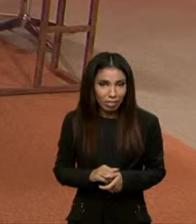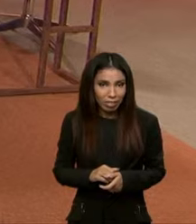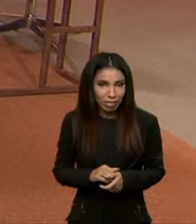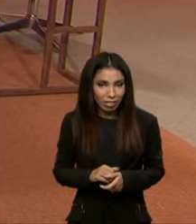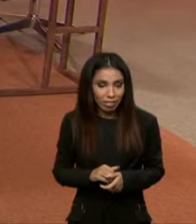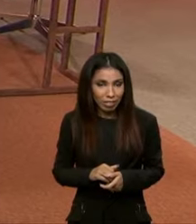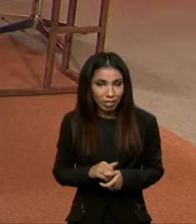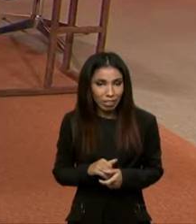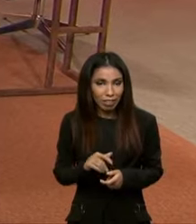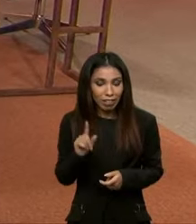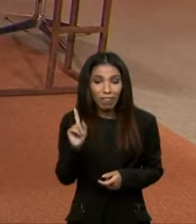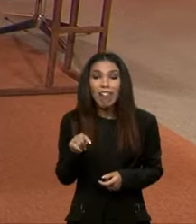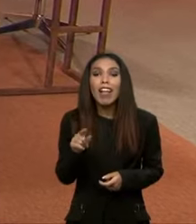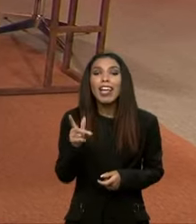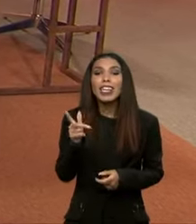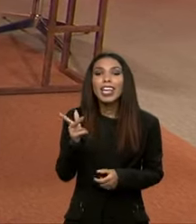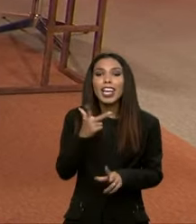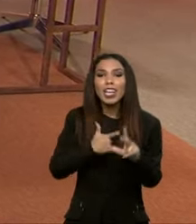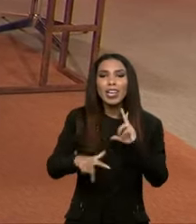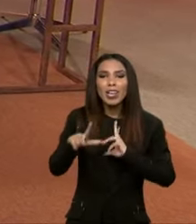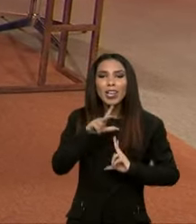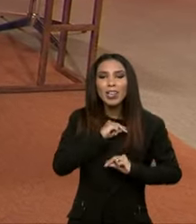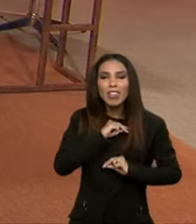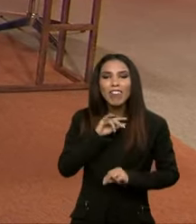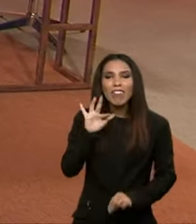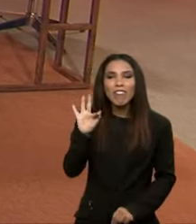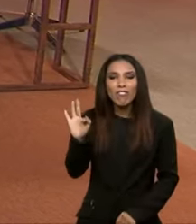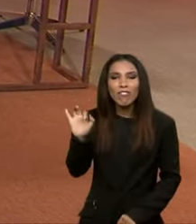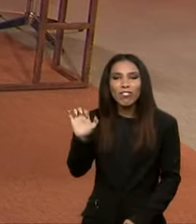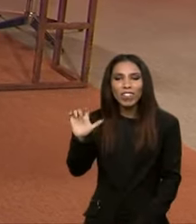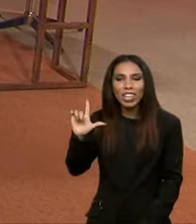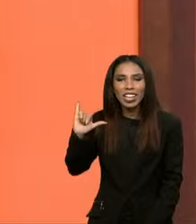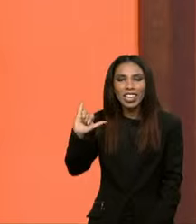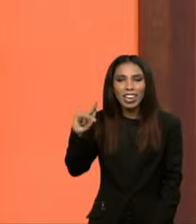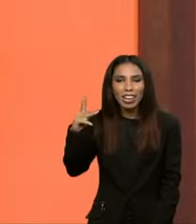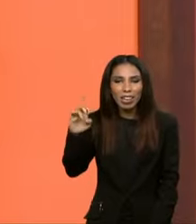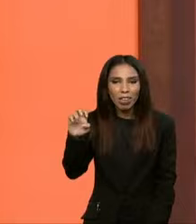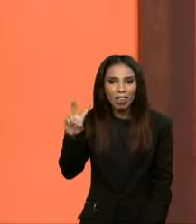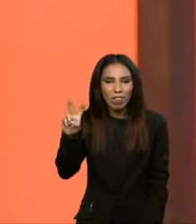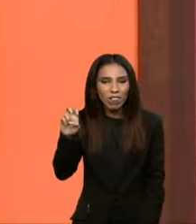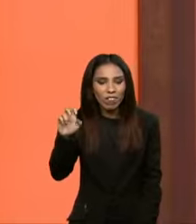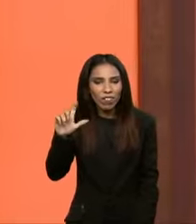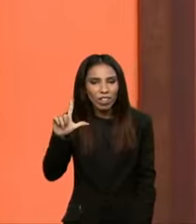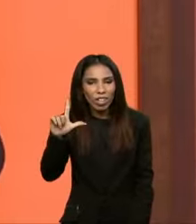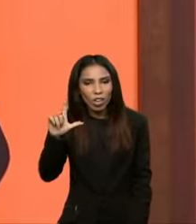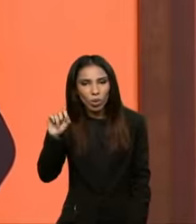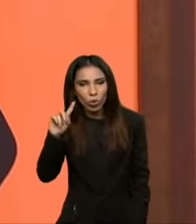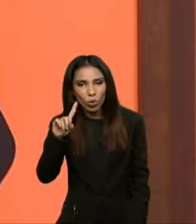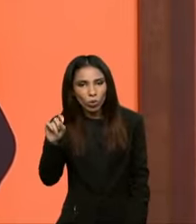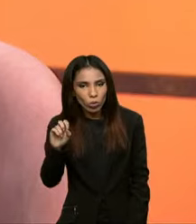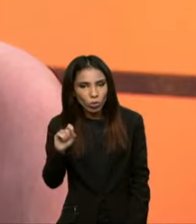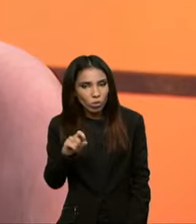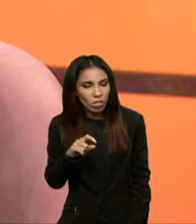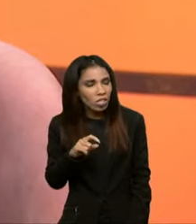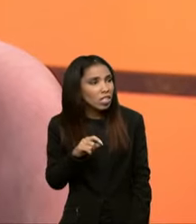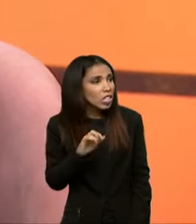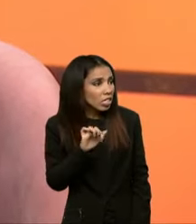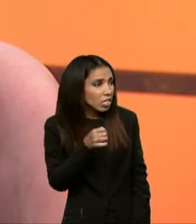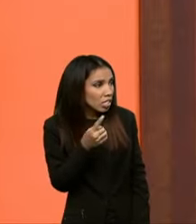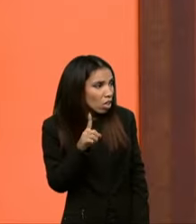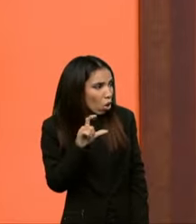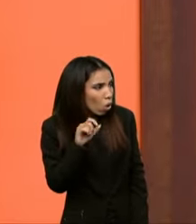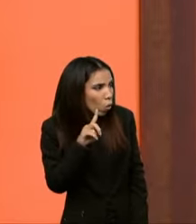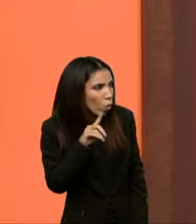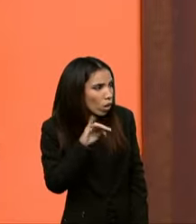quem me deu foi Felipe Veloso. Foi ele que me deu. Ele falou, ai, você sabia? Teve um dia. Ele que me falou, São Longuinho existe. Eu falei,